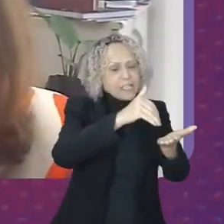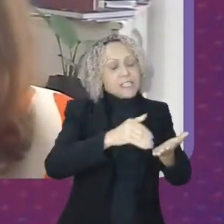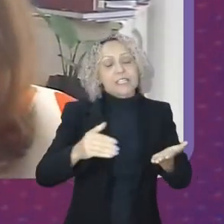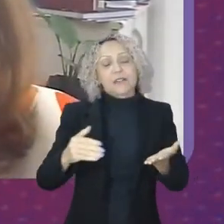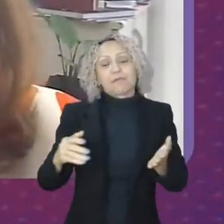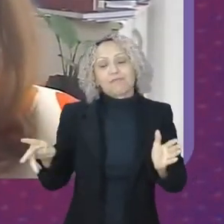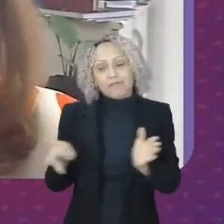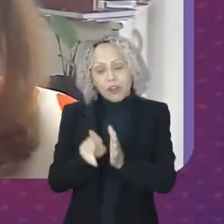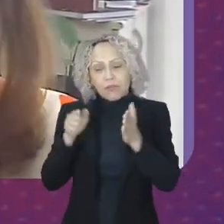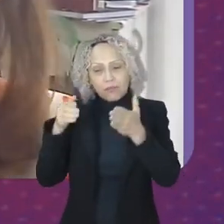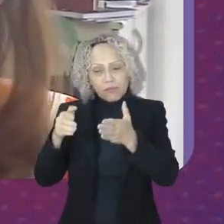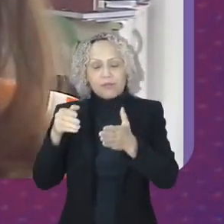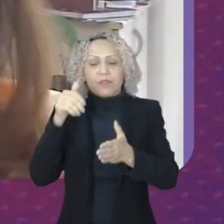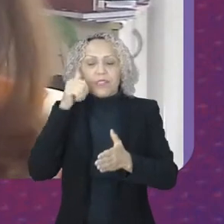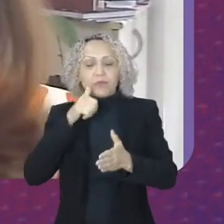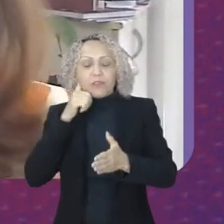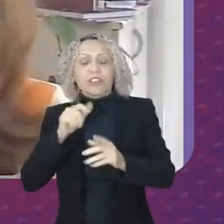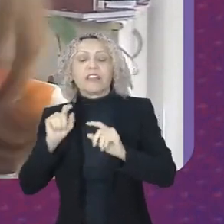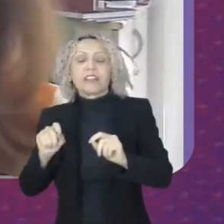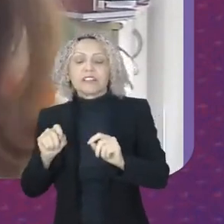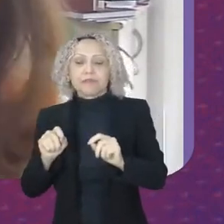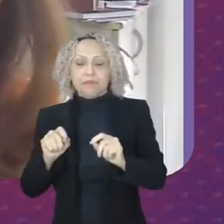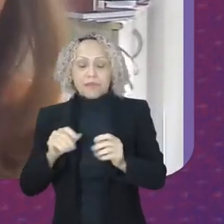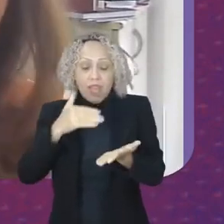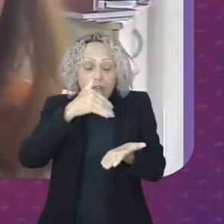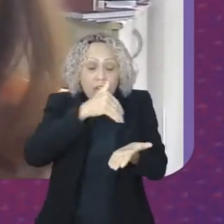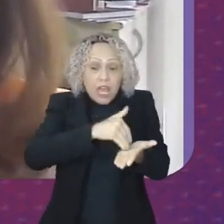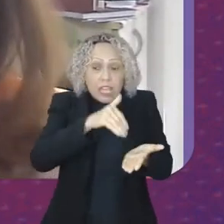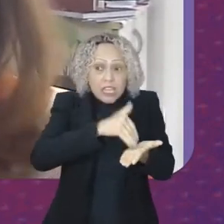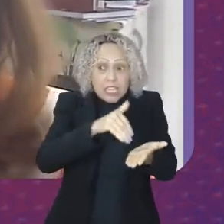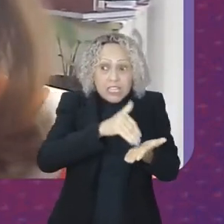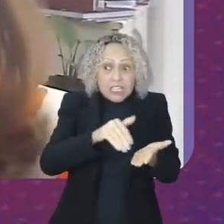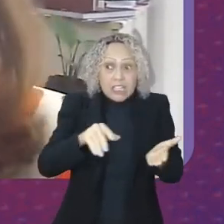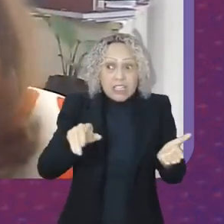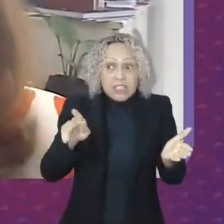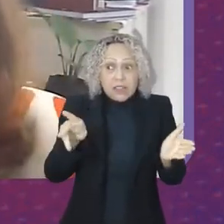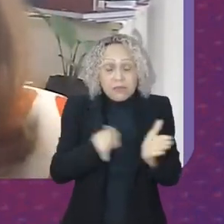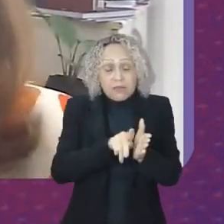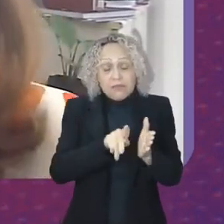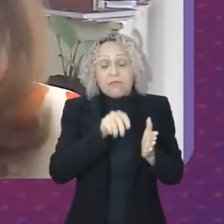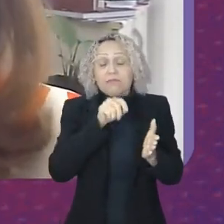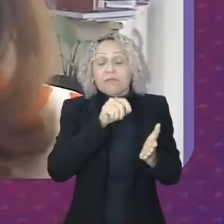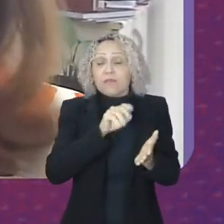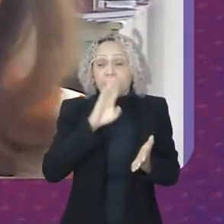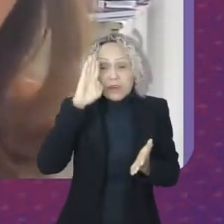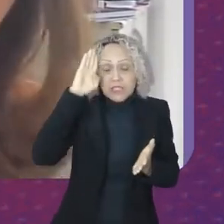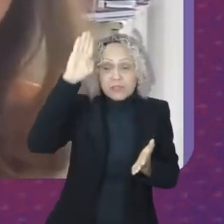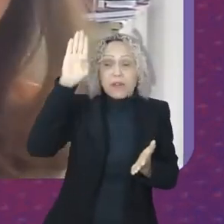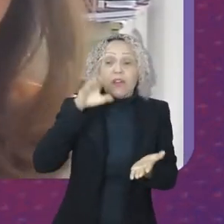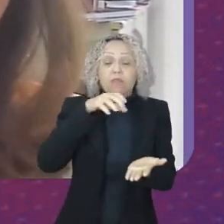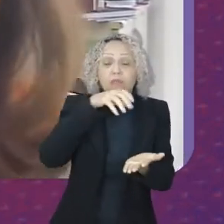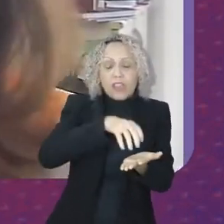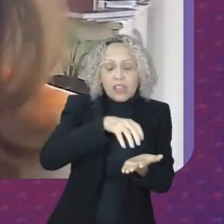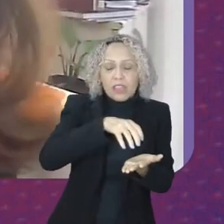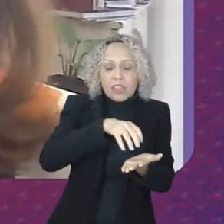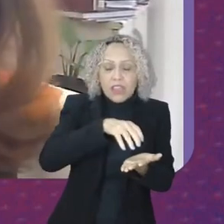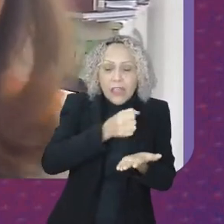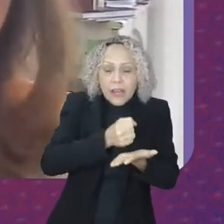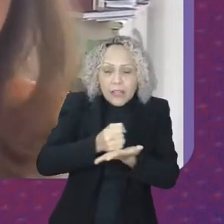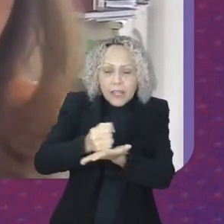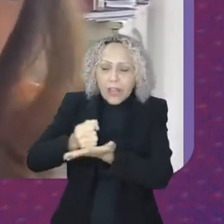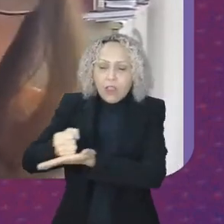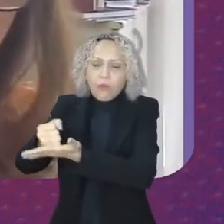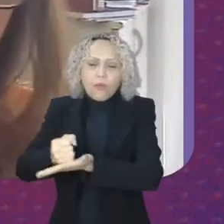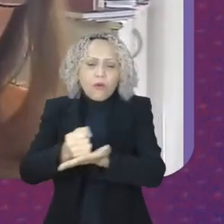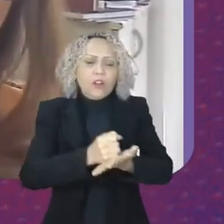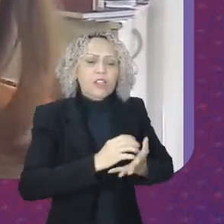uma secretaria que faz a transversalidade, que dá o suporte de gestão ou suporte de administração para todas as